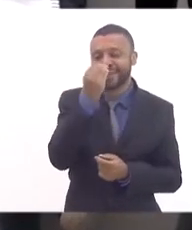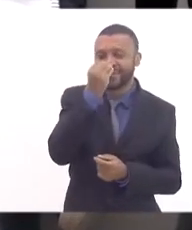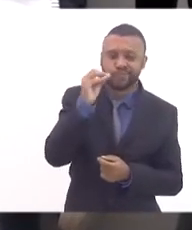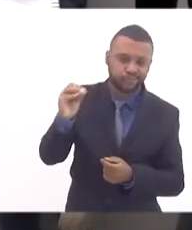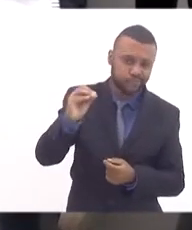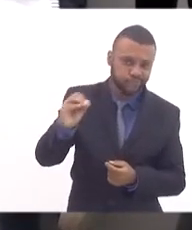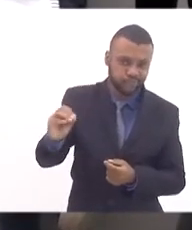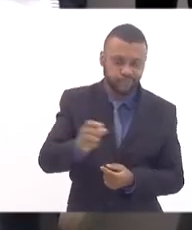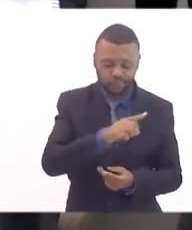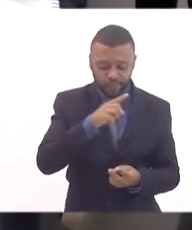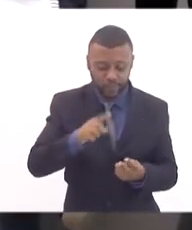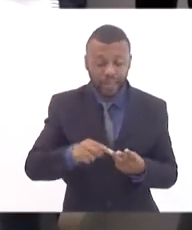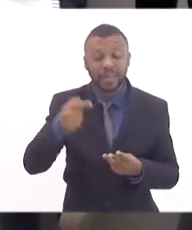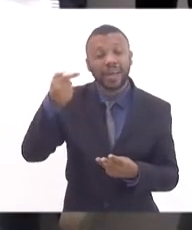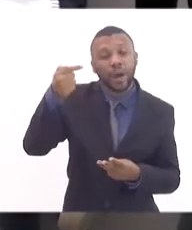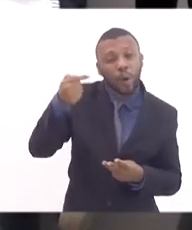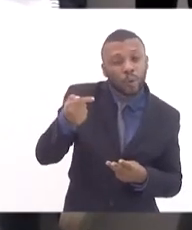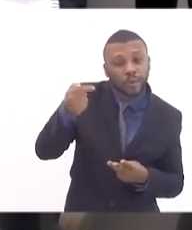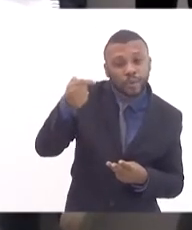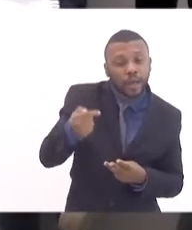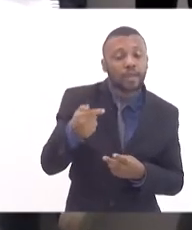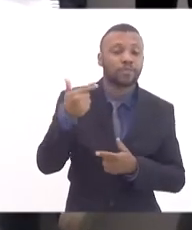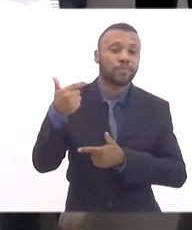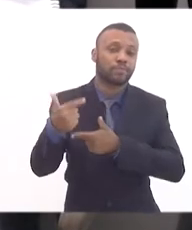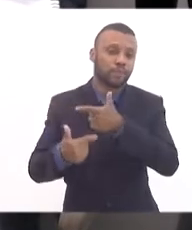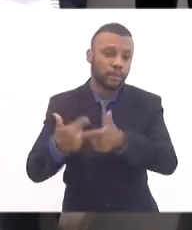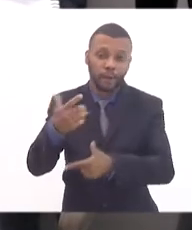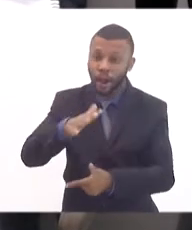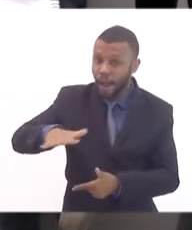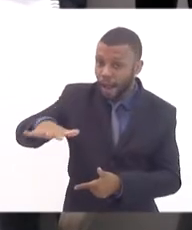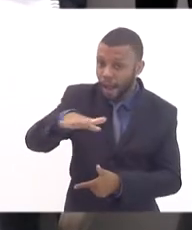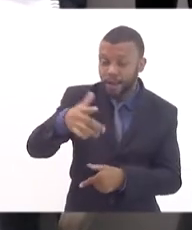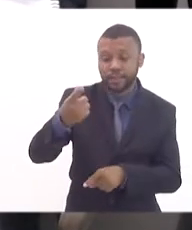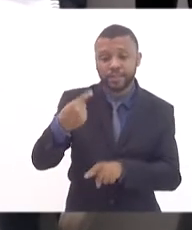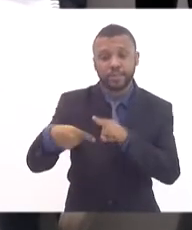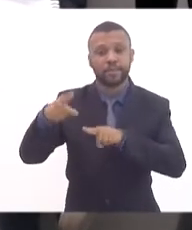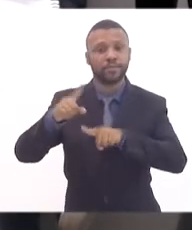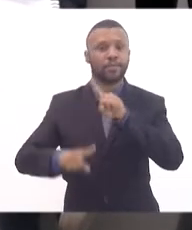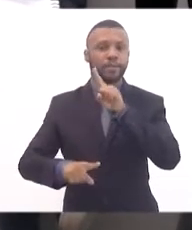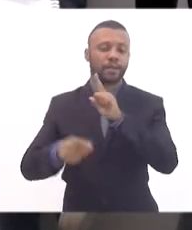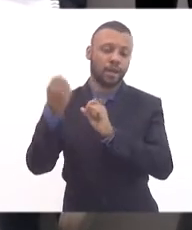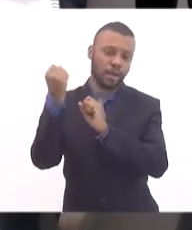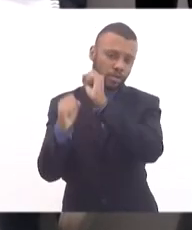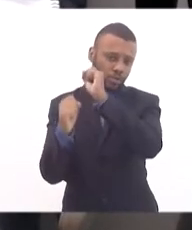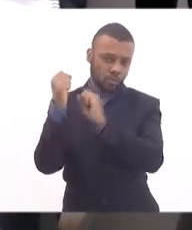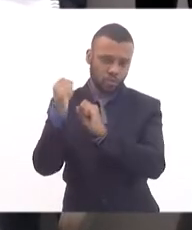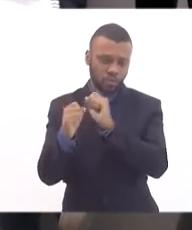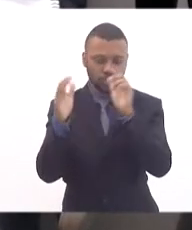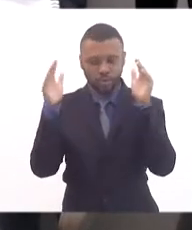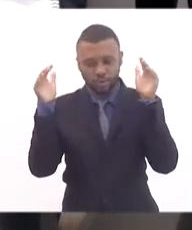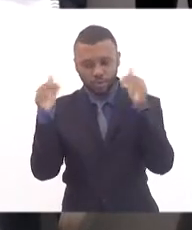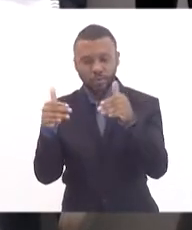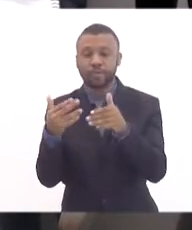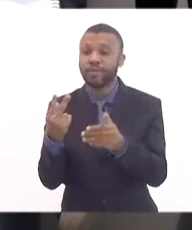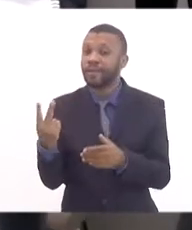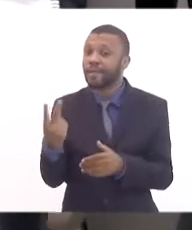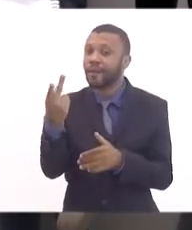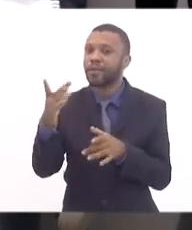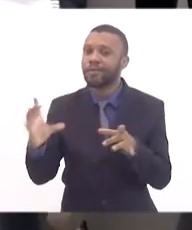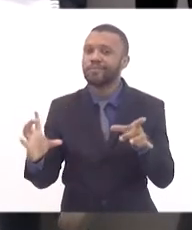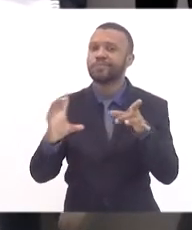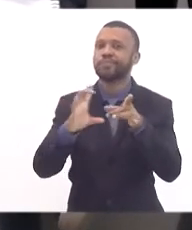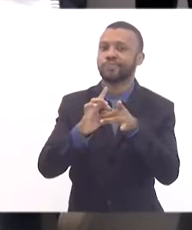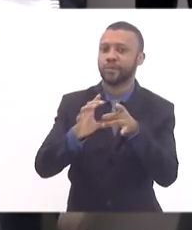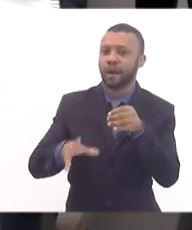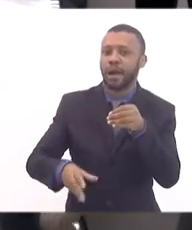e é o sétimo sétimo atividade de transformação industrial em termos de valor agregado O que